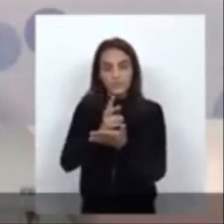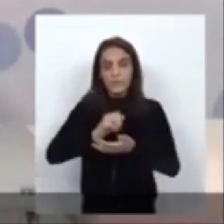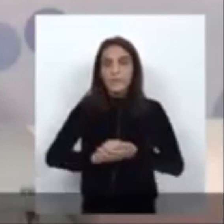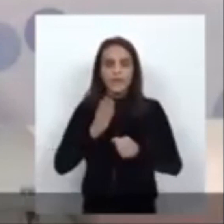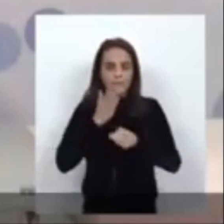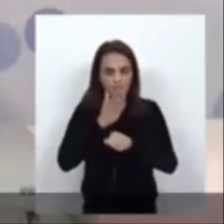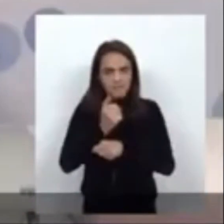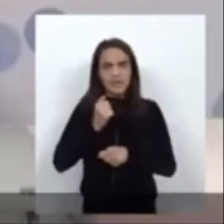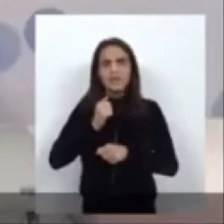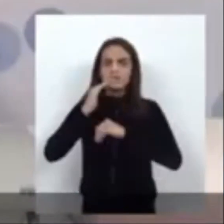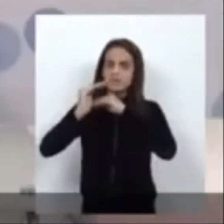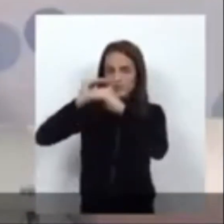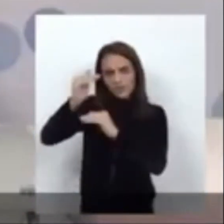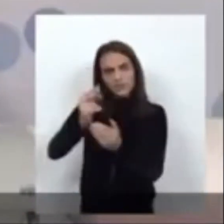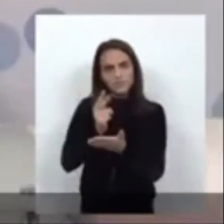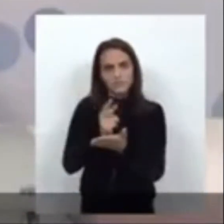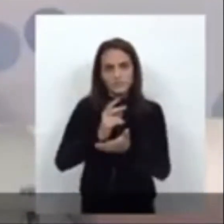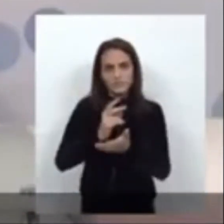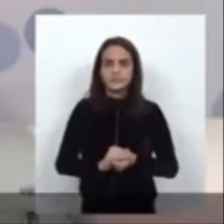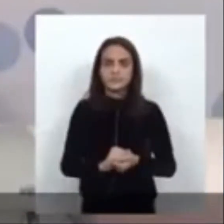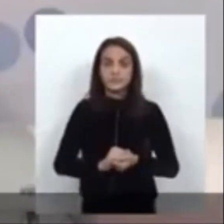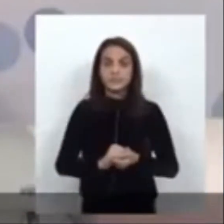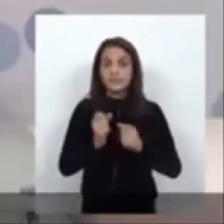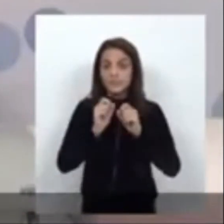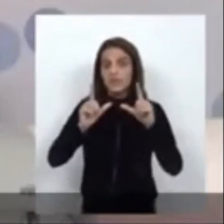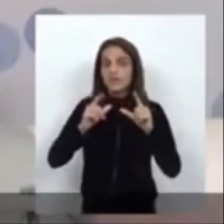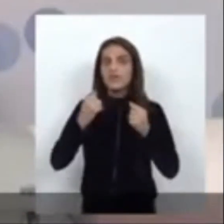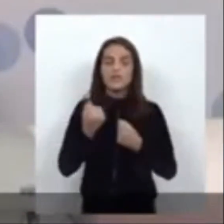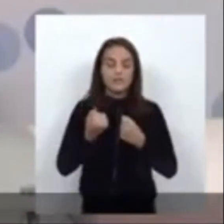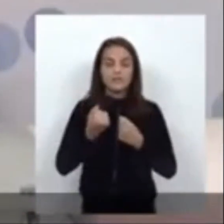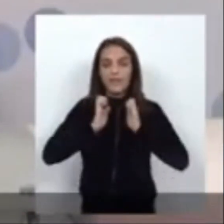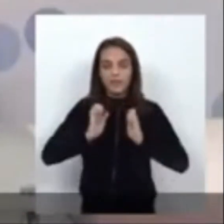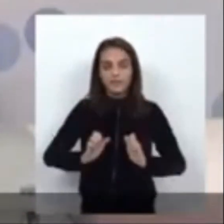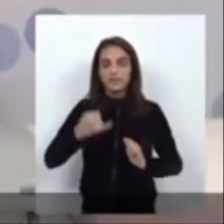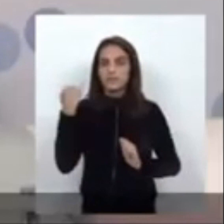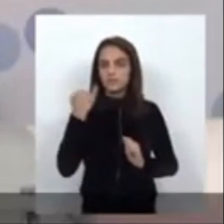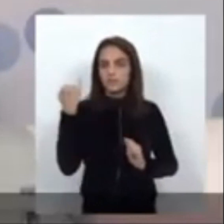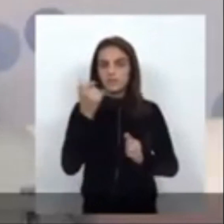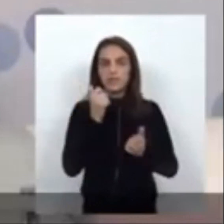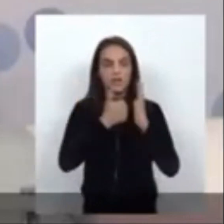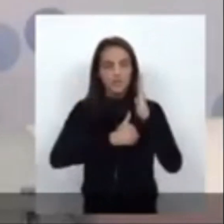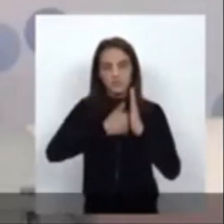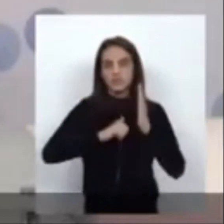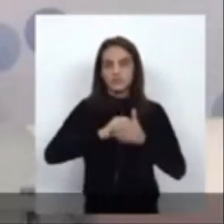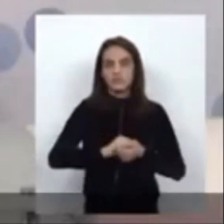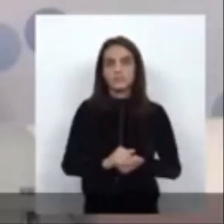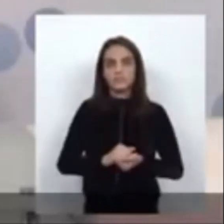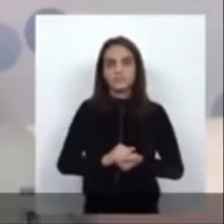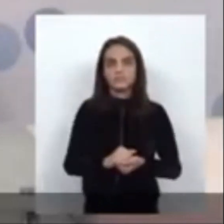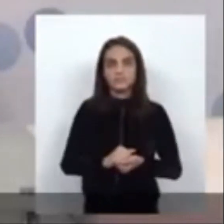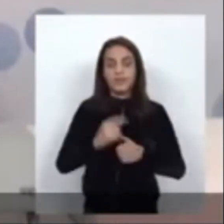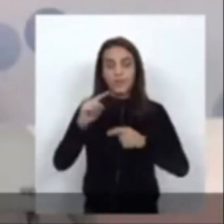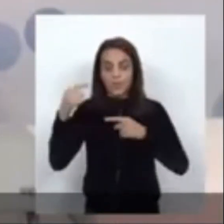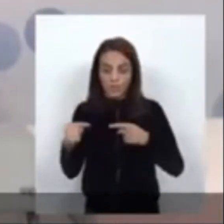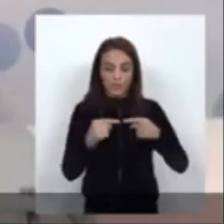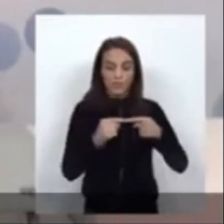desse processo de formação continuada, destacando o caráter formativo da avaliação e não punitivo. O